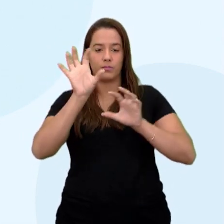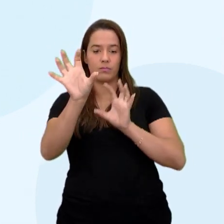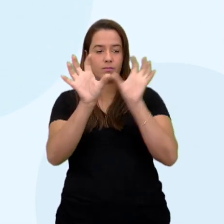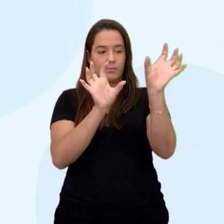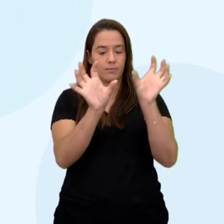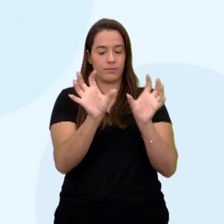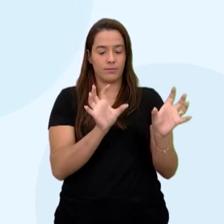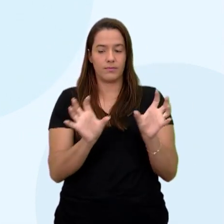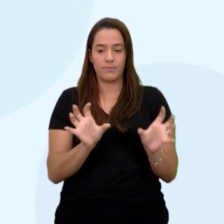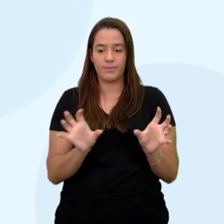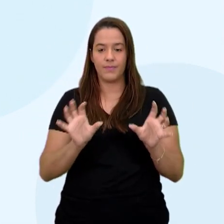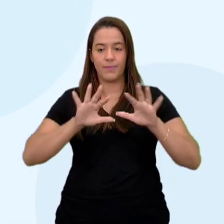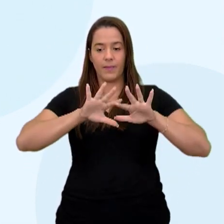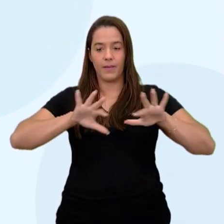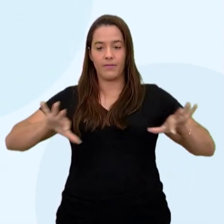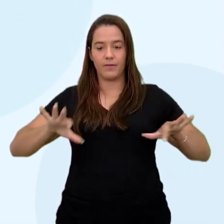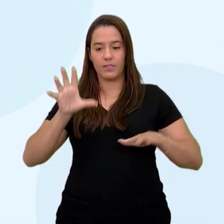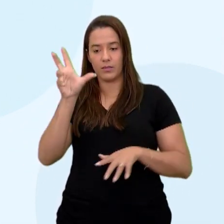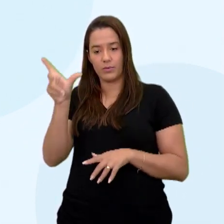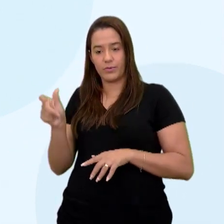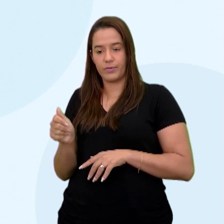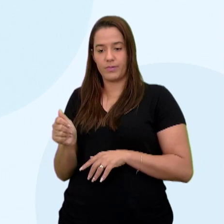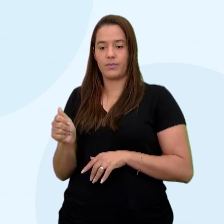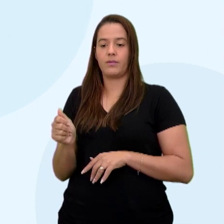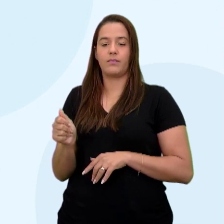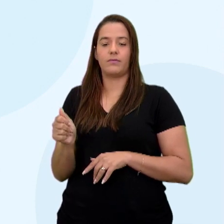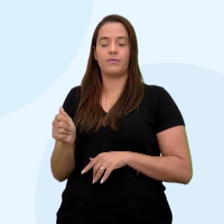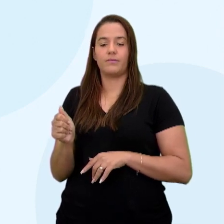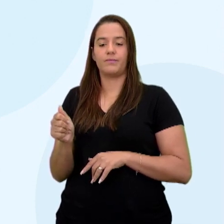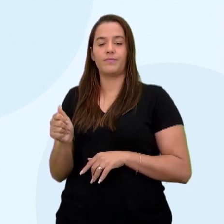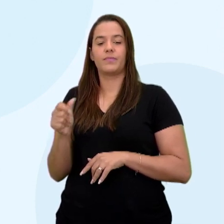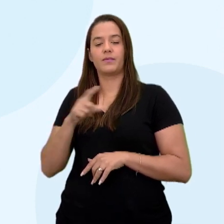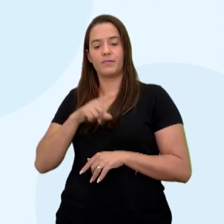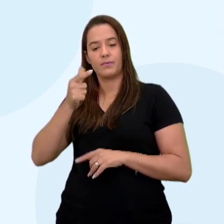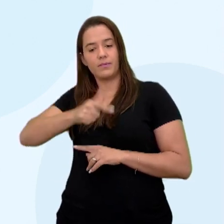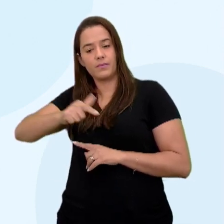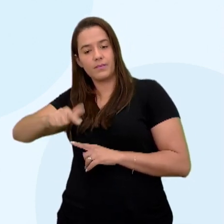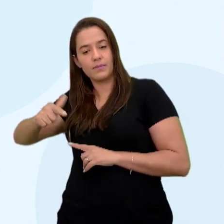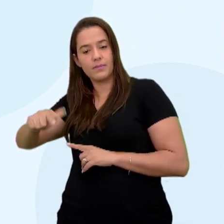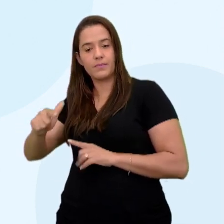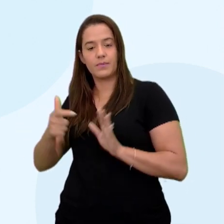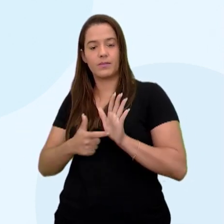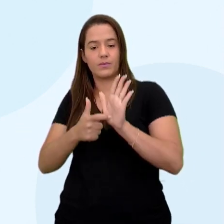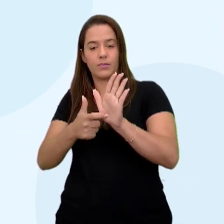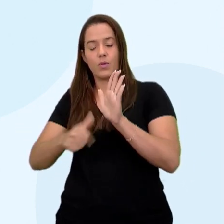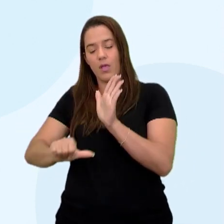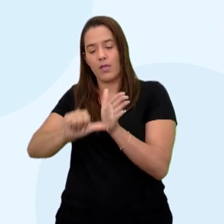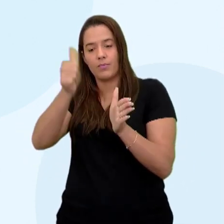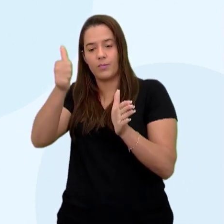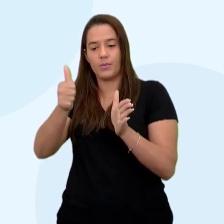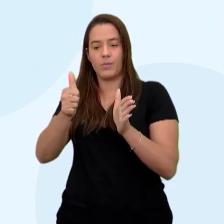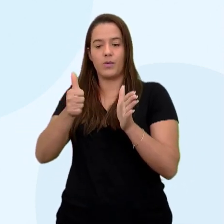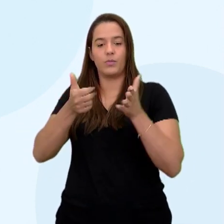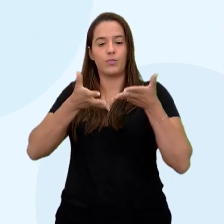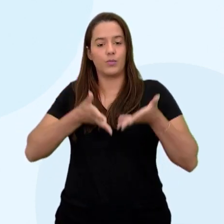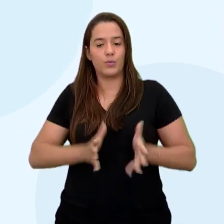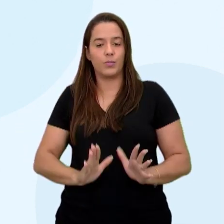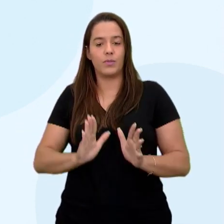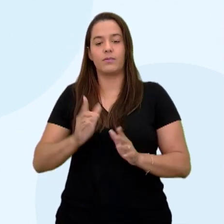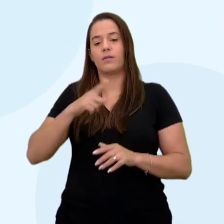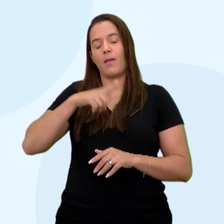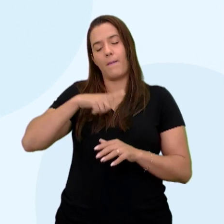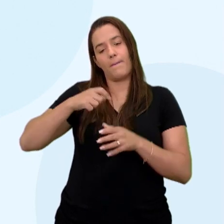mais afastados aí do continente africano, vão tendo aparecimento dos primeiros seres humanos milhões de